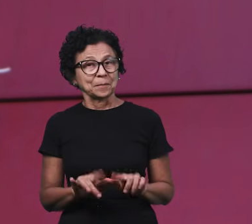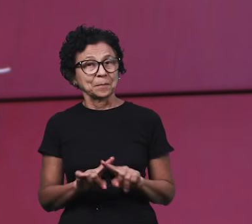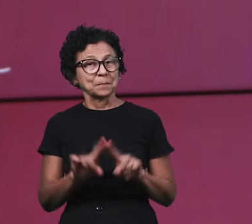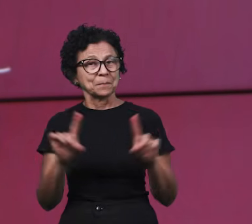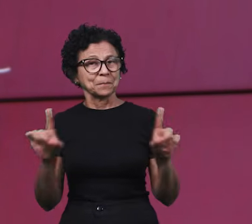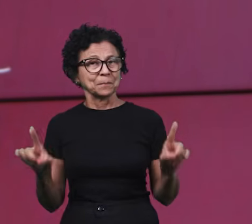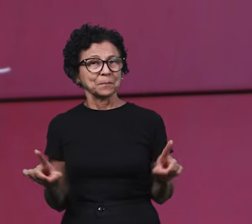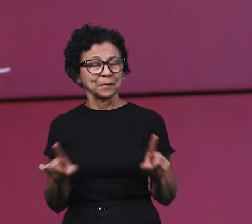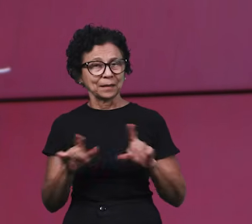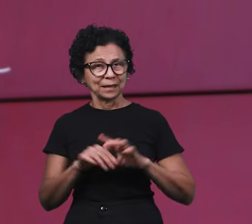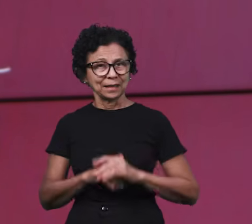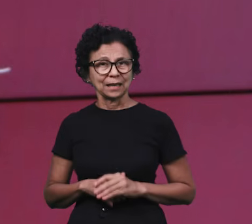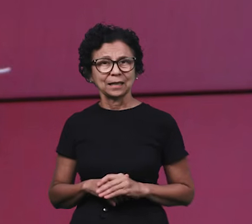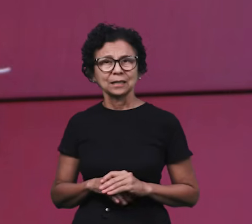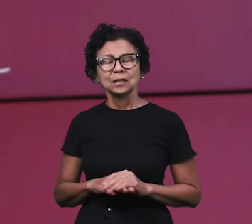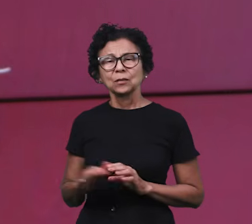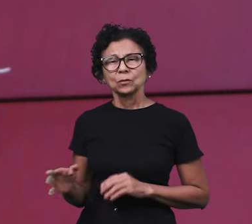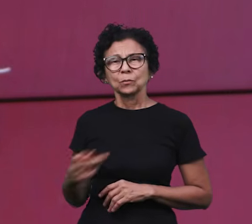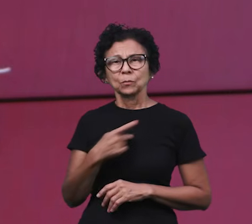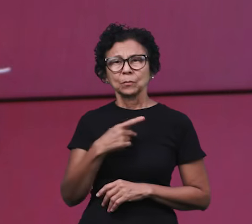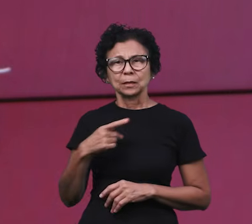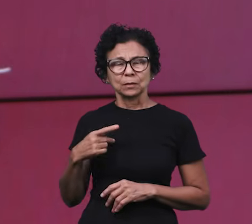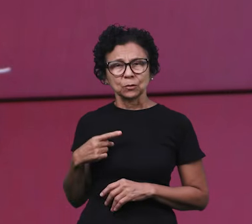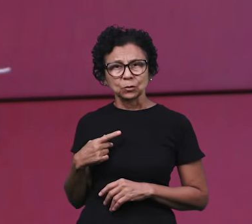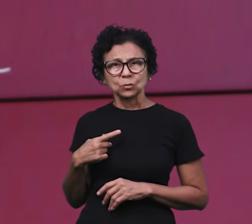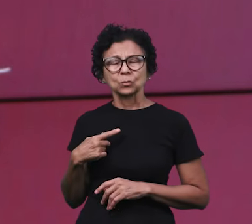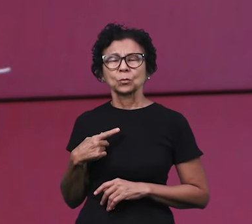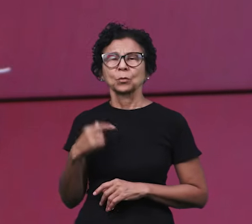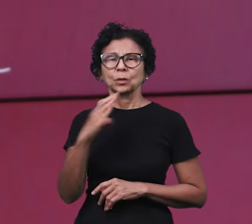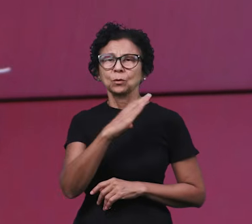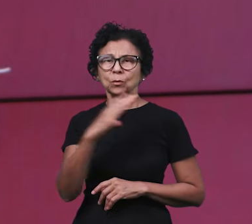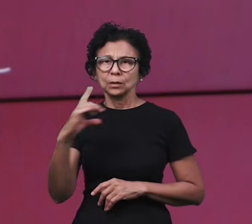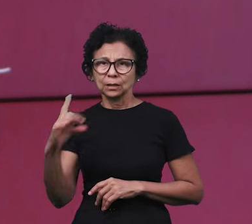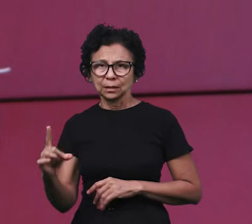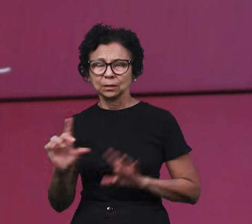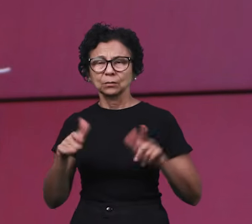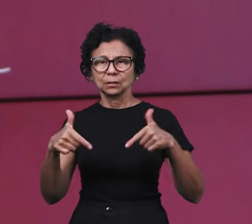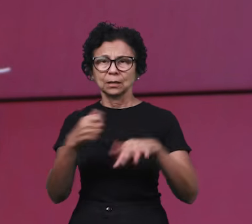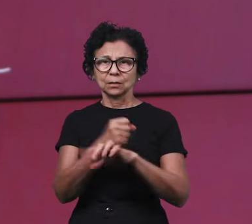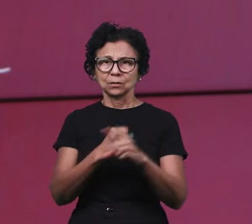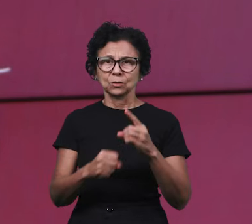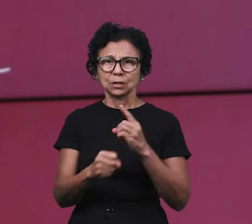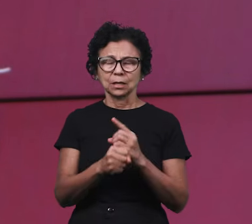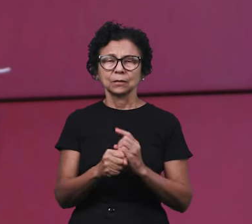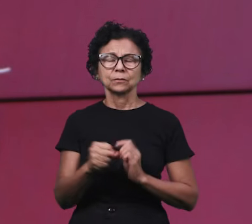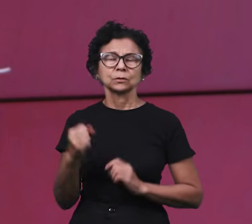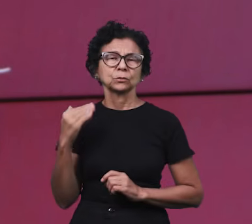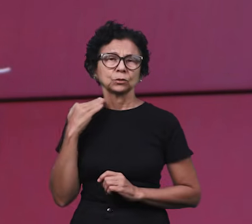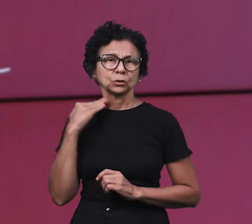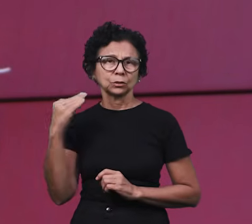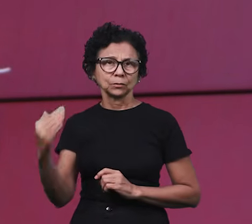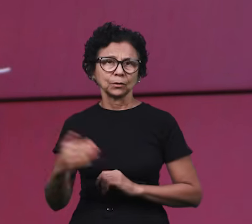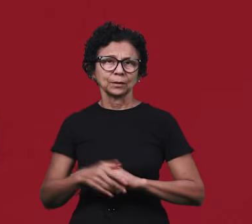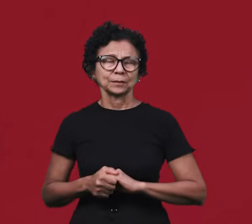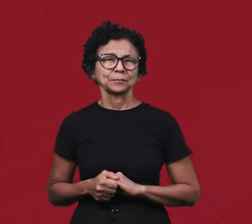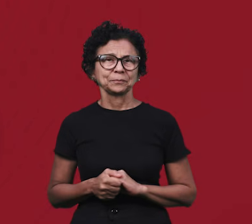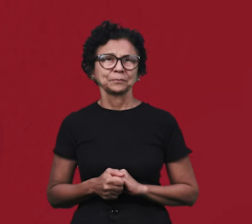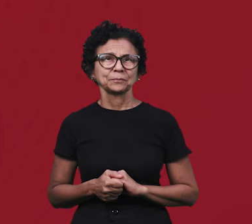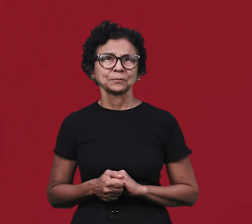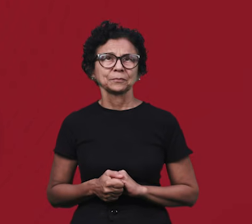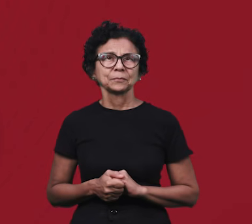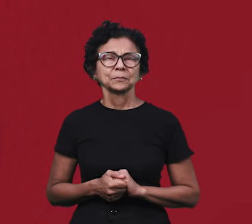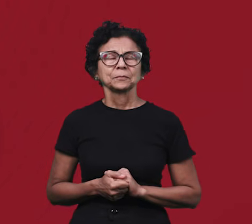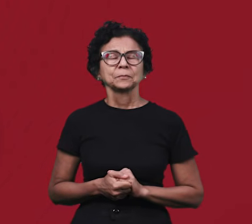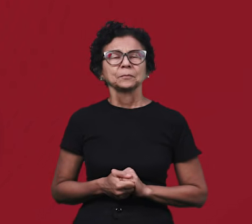com as palavras do pastor Valderson José, coordenador da Ação Social em Juiz de Fora. Até a próxima edição.